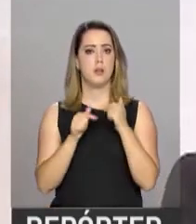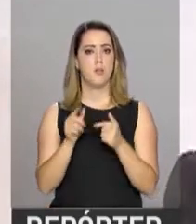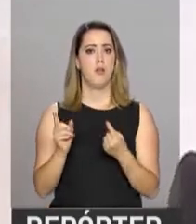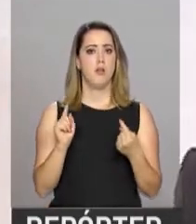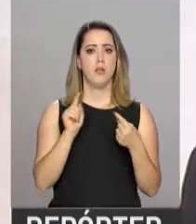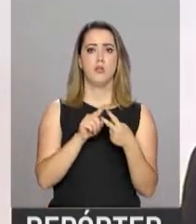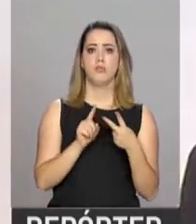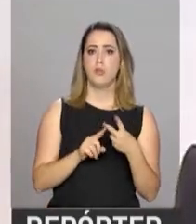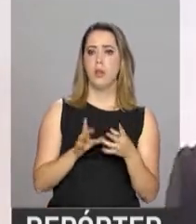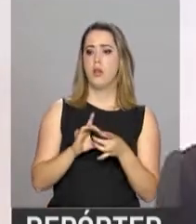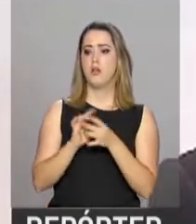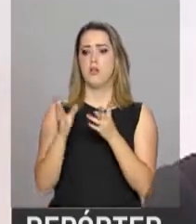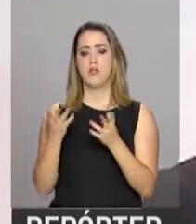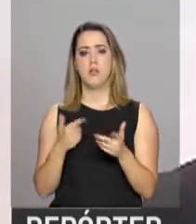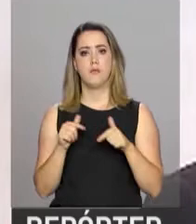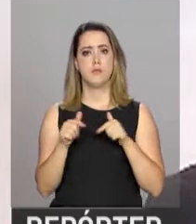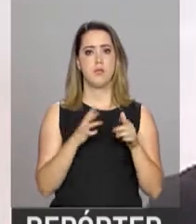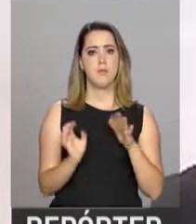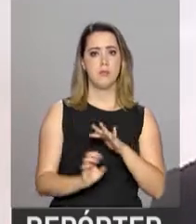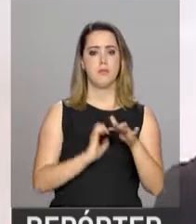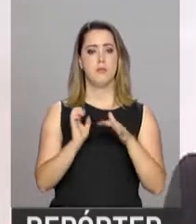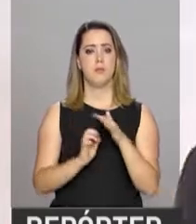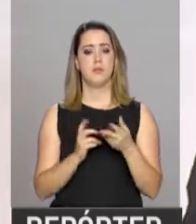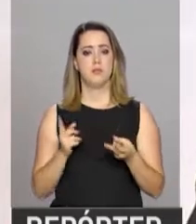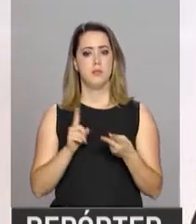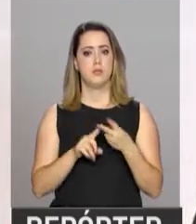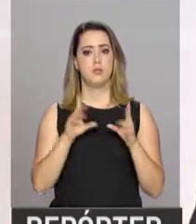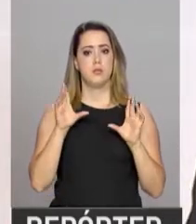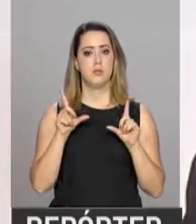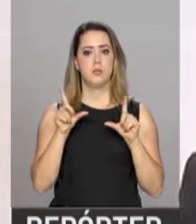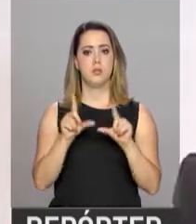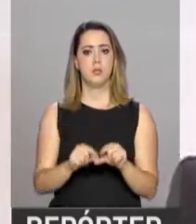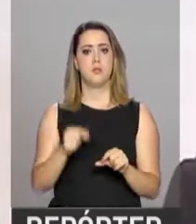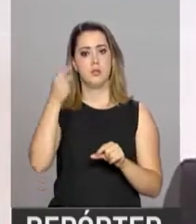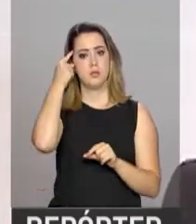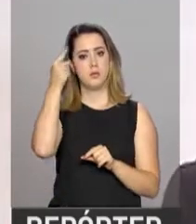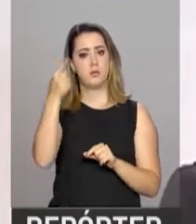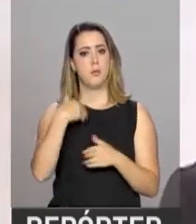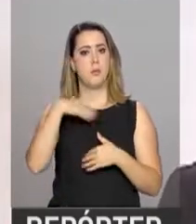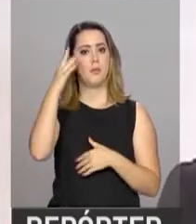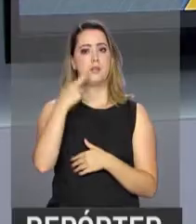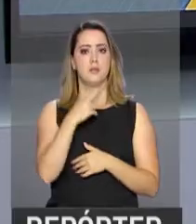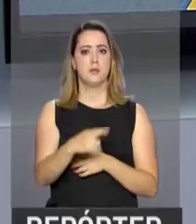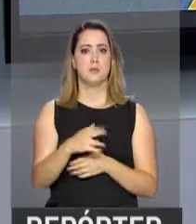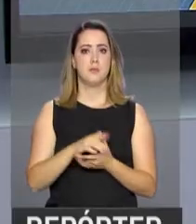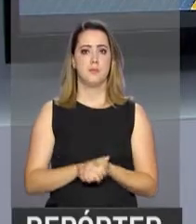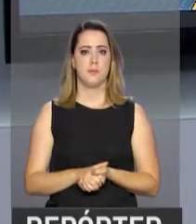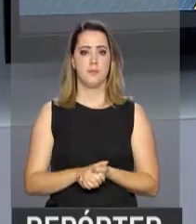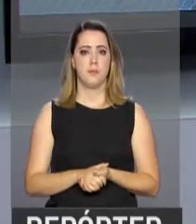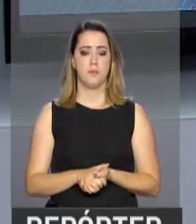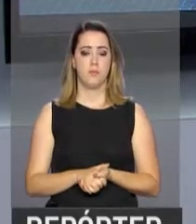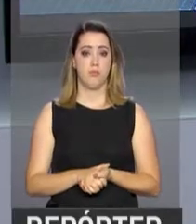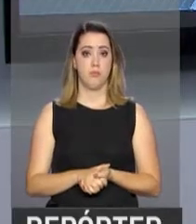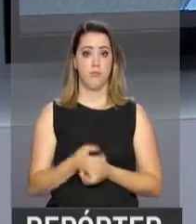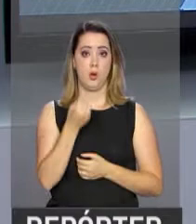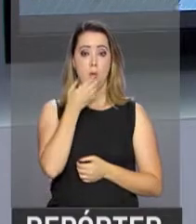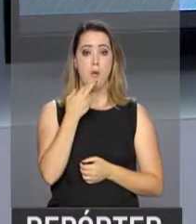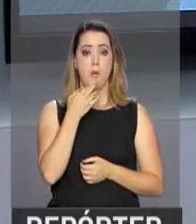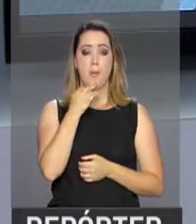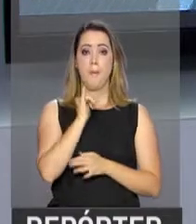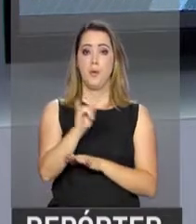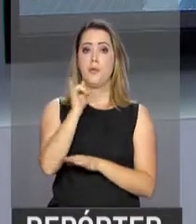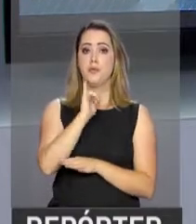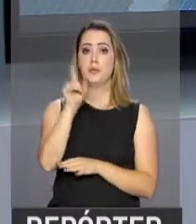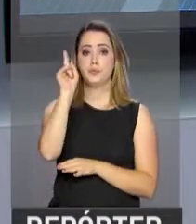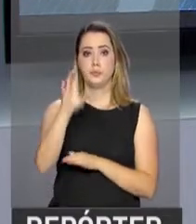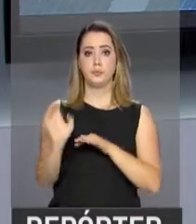em livre iniciativa e apoiar a livre riva - de ideologia mais resultados e uma boa notícia para quem